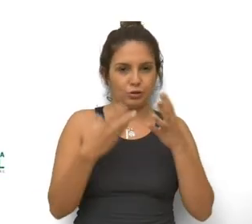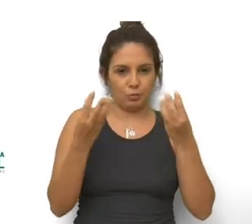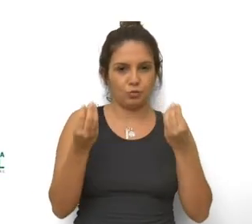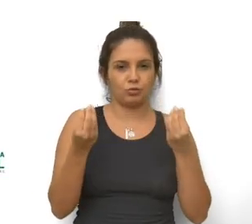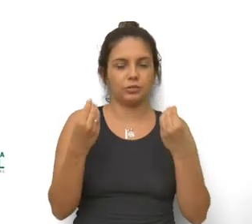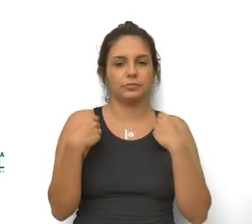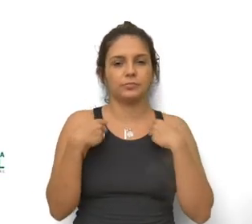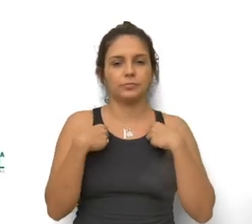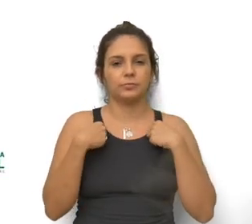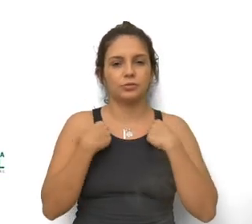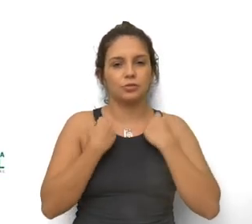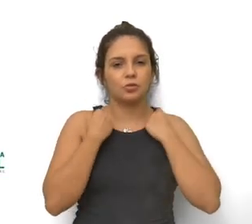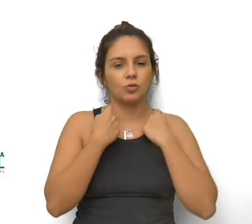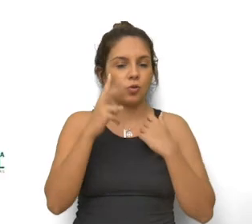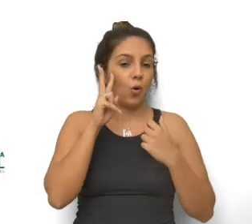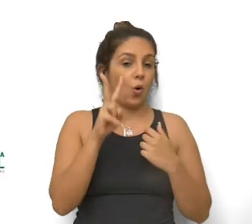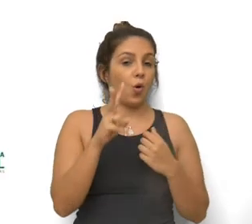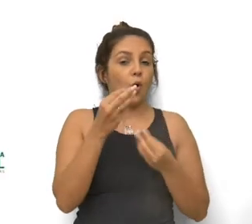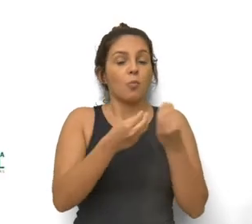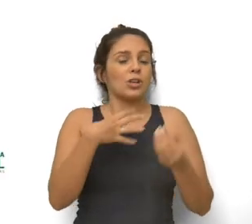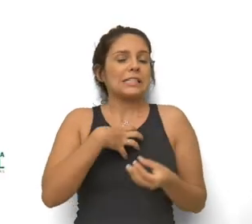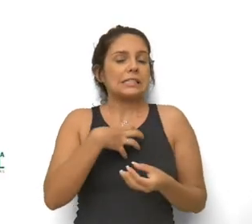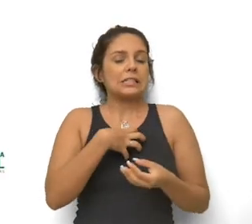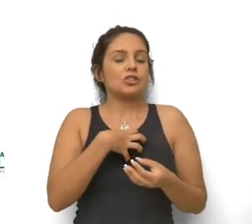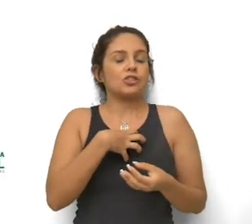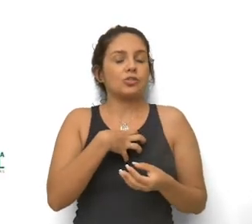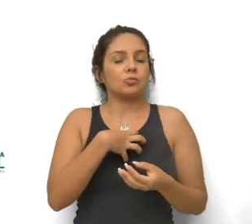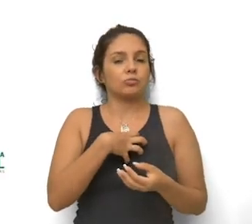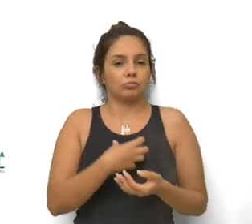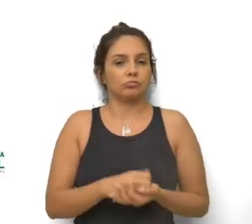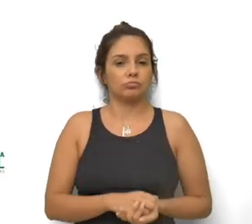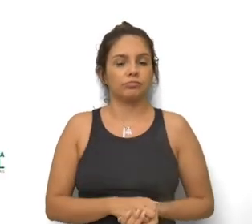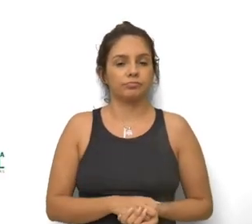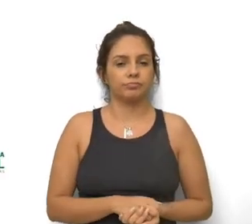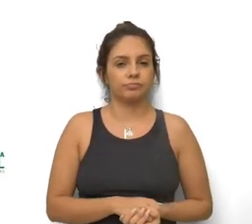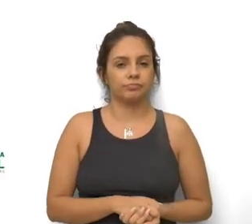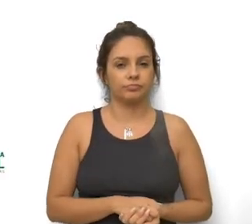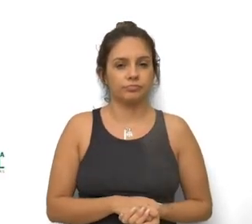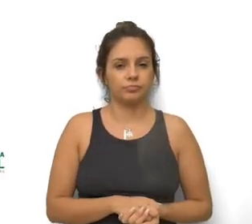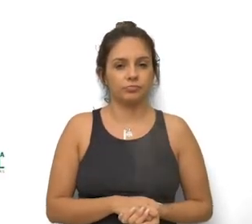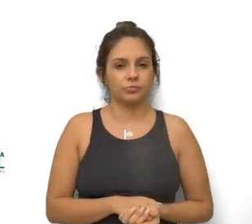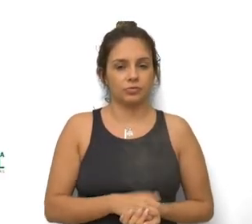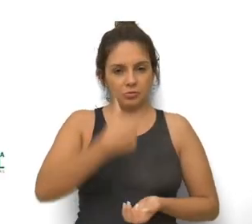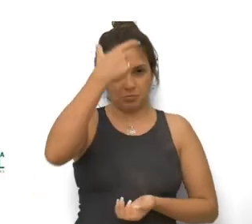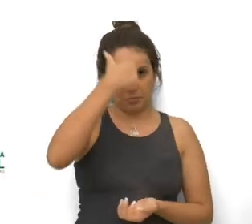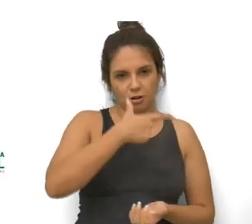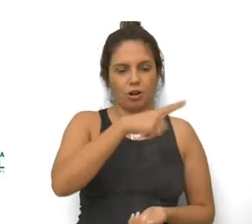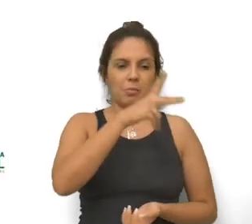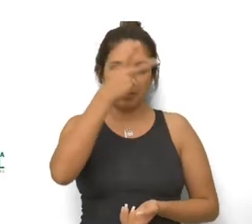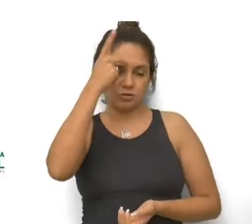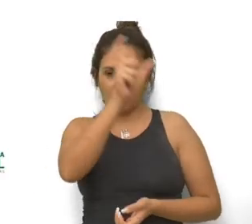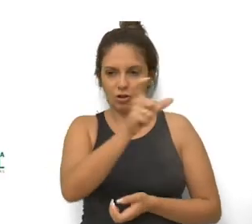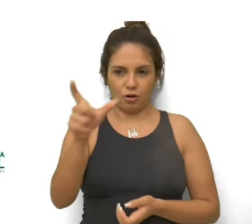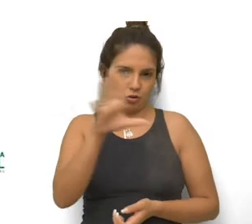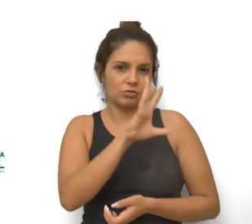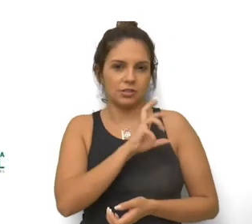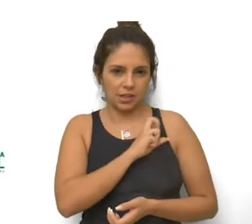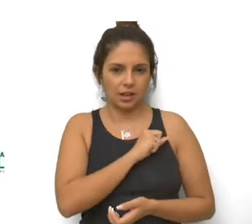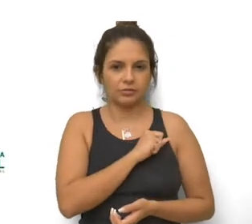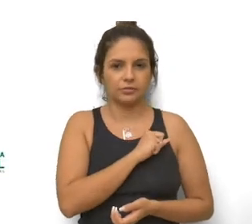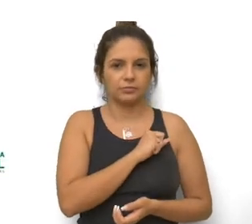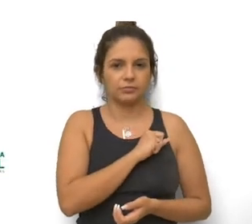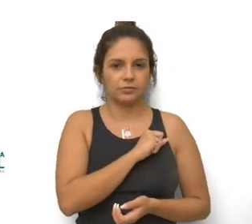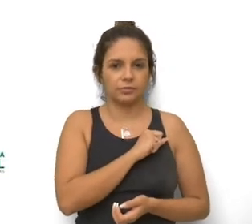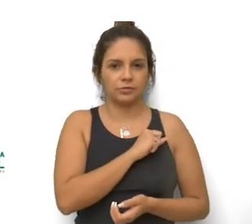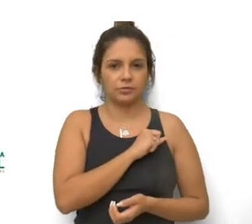muito, né, onde estava o olhar dela, né? Mostra. Os personagens que ela gostava, né? Você